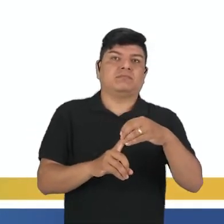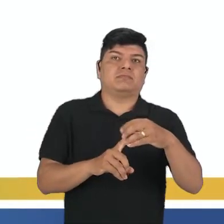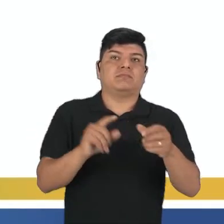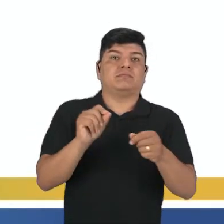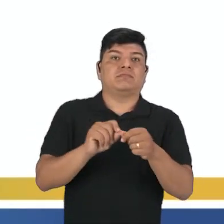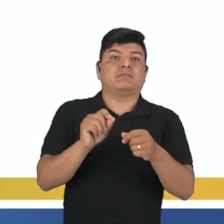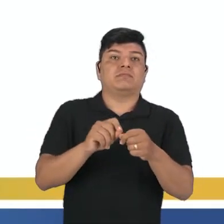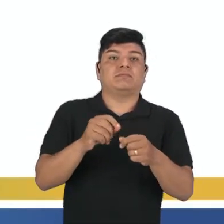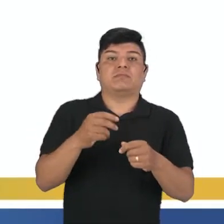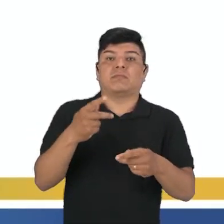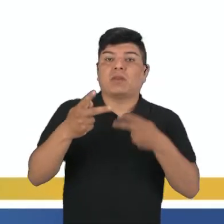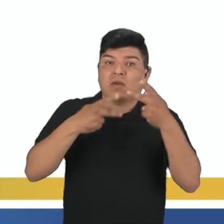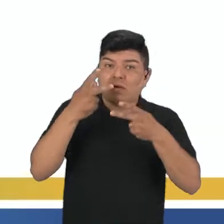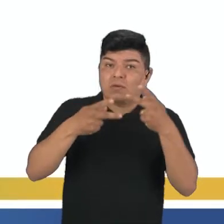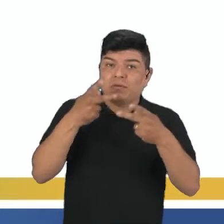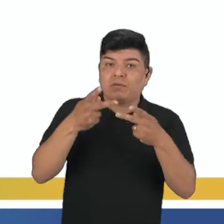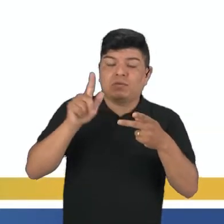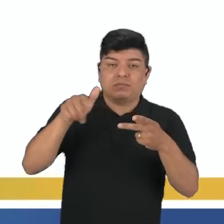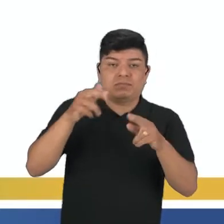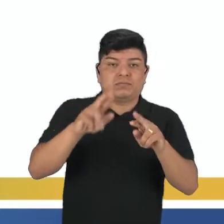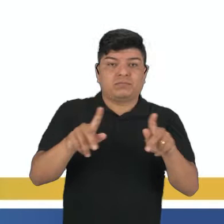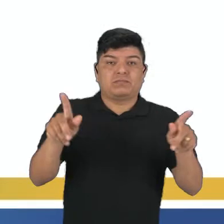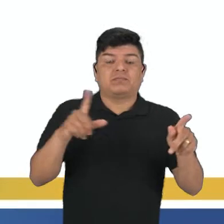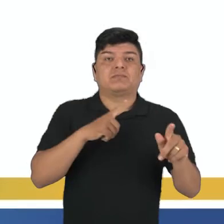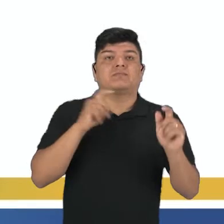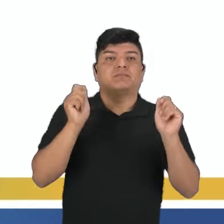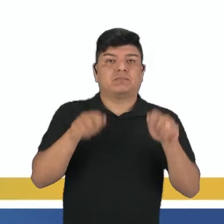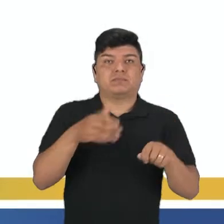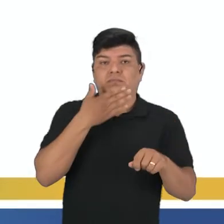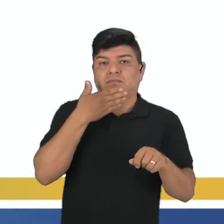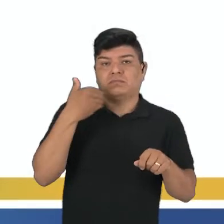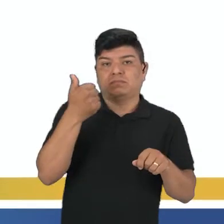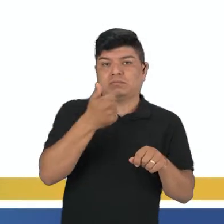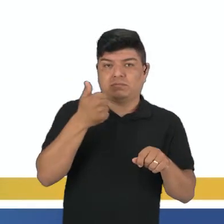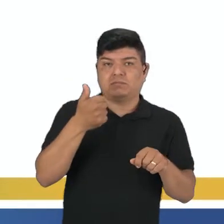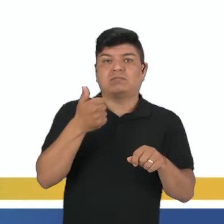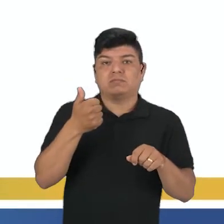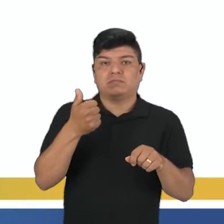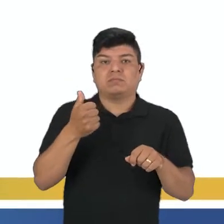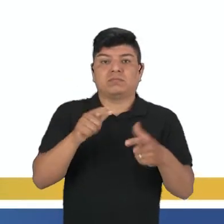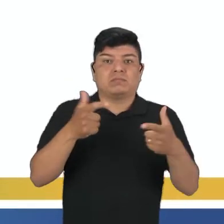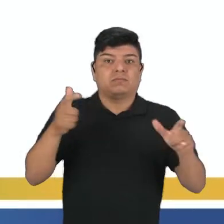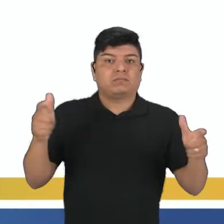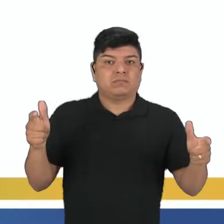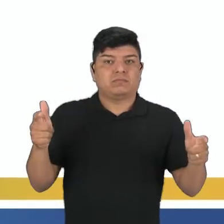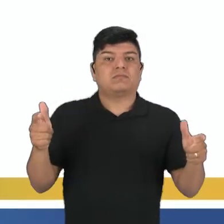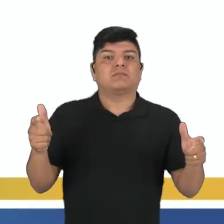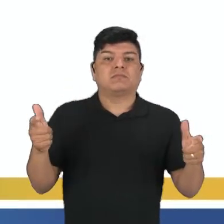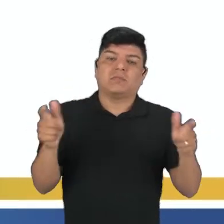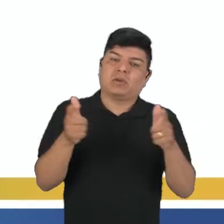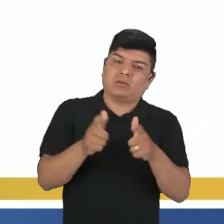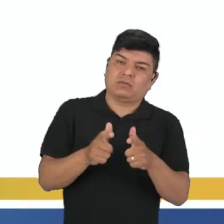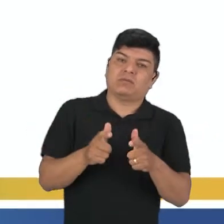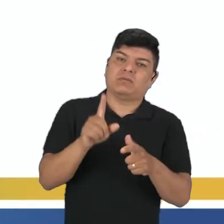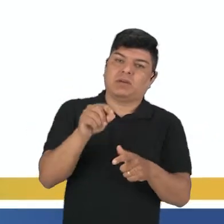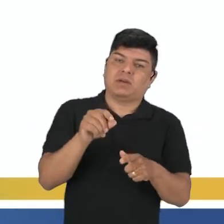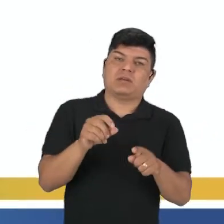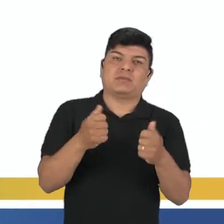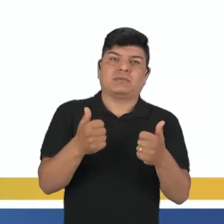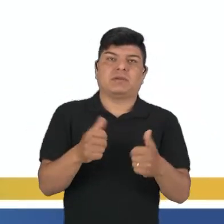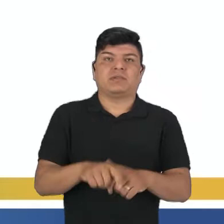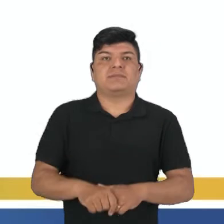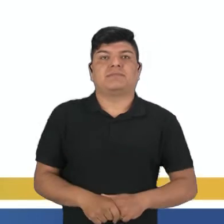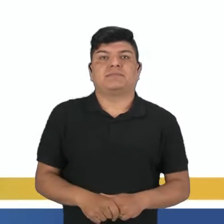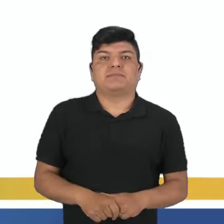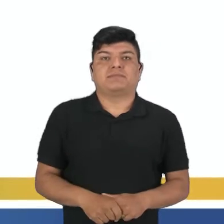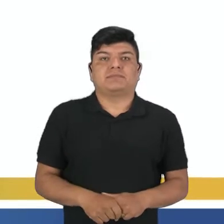você fala esse número, escrito de uma outra forma, você pode ter uma melhor precisão do quão grande é esse número, do quão pequeno ele é, tá